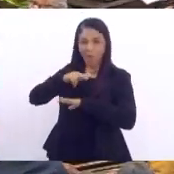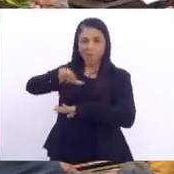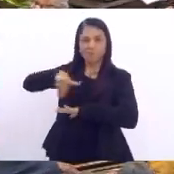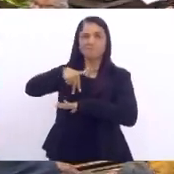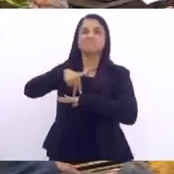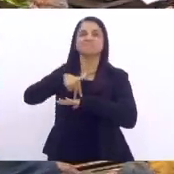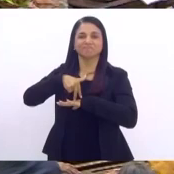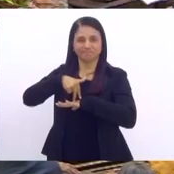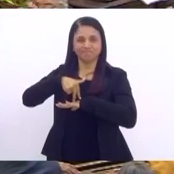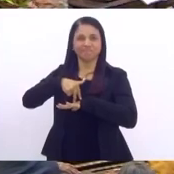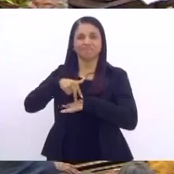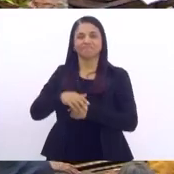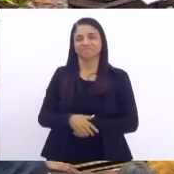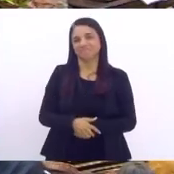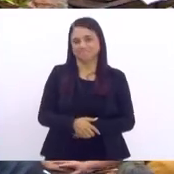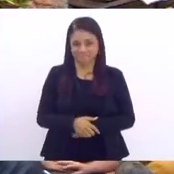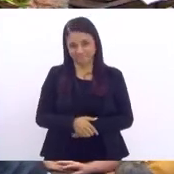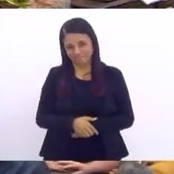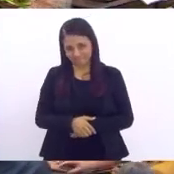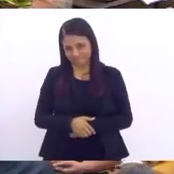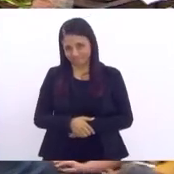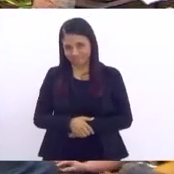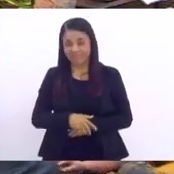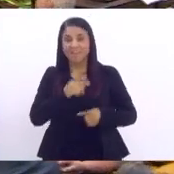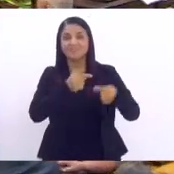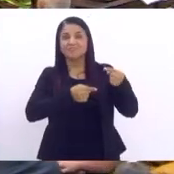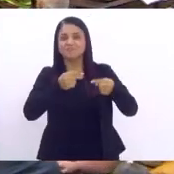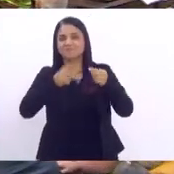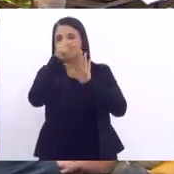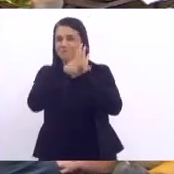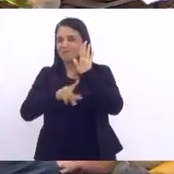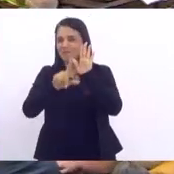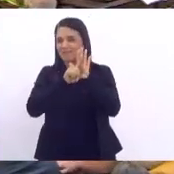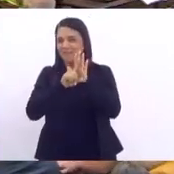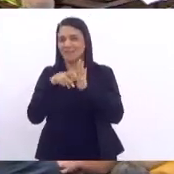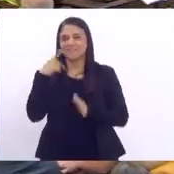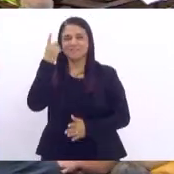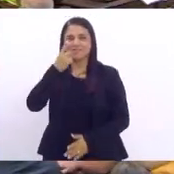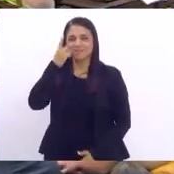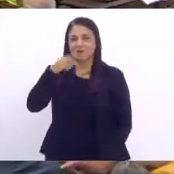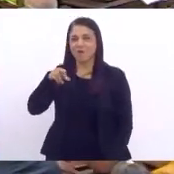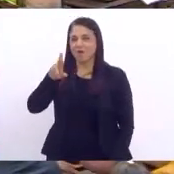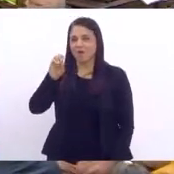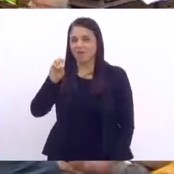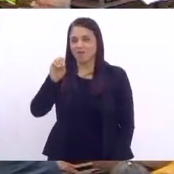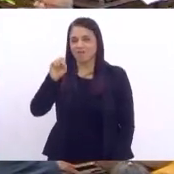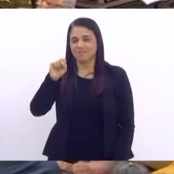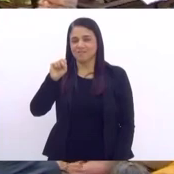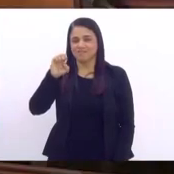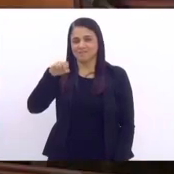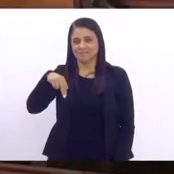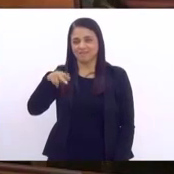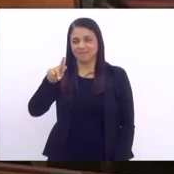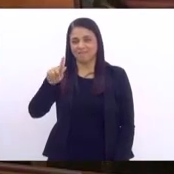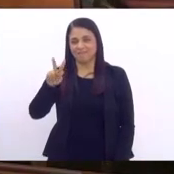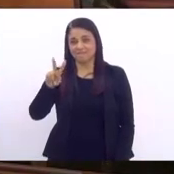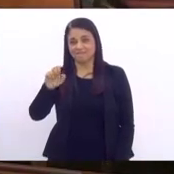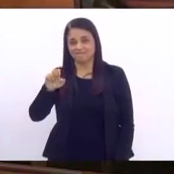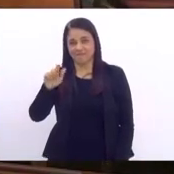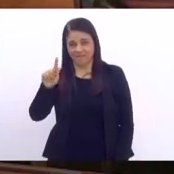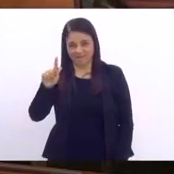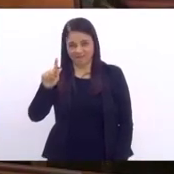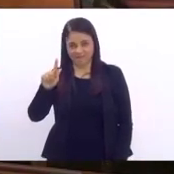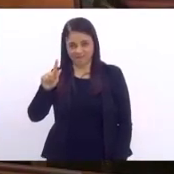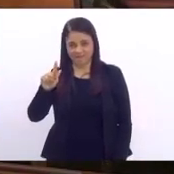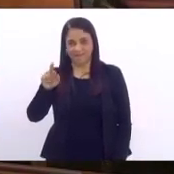Para discutir o projeto de lei do deputado Rosenberg Reis. Senhor presidente.